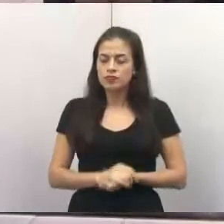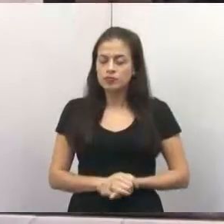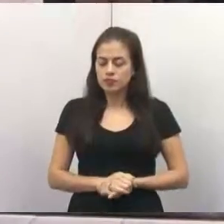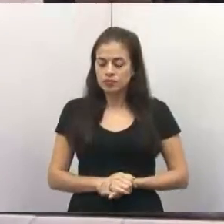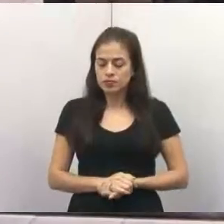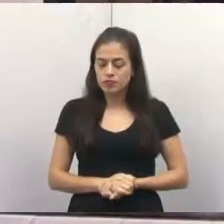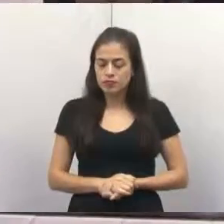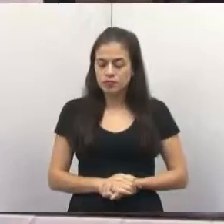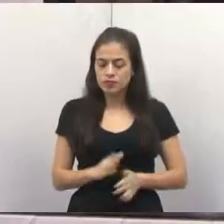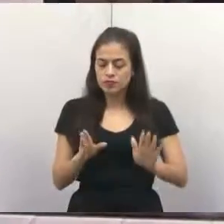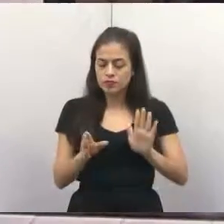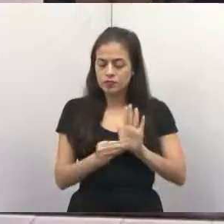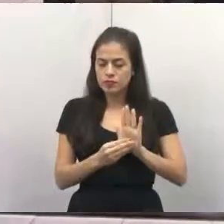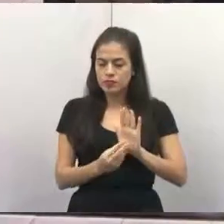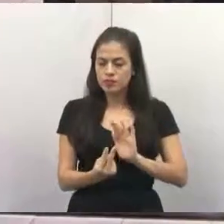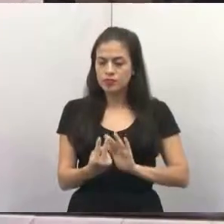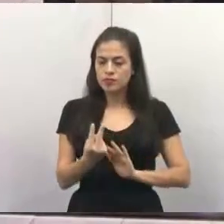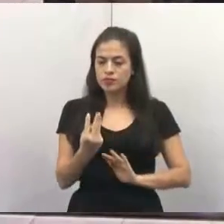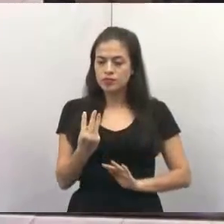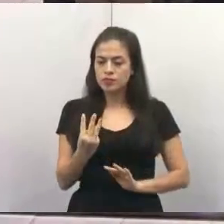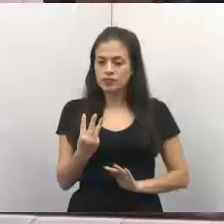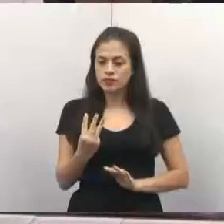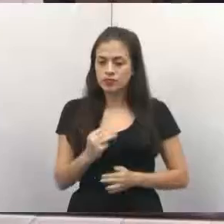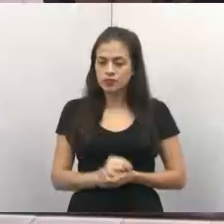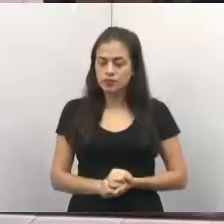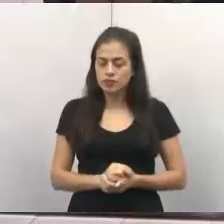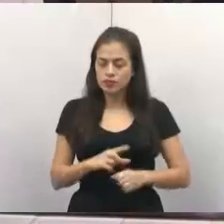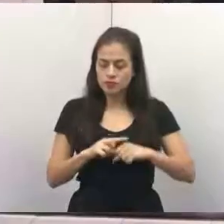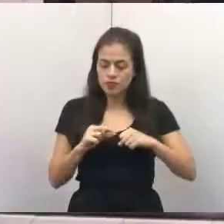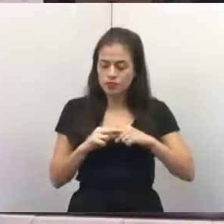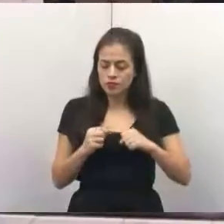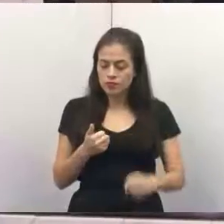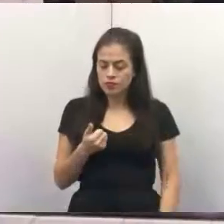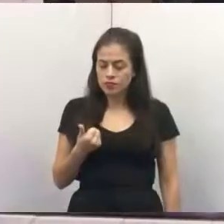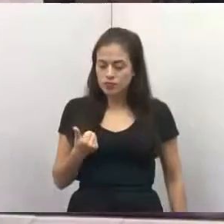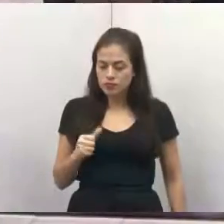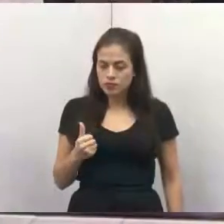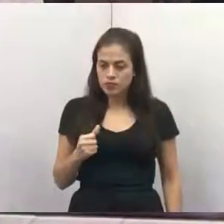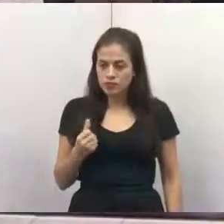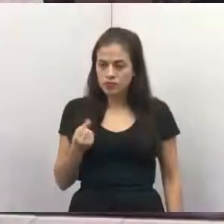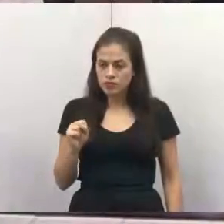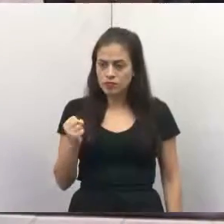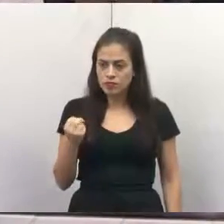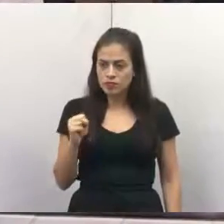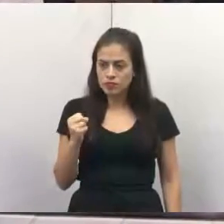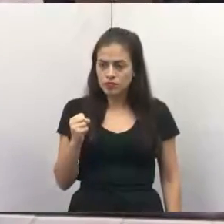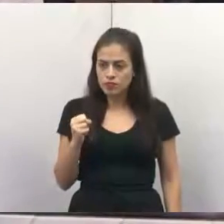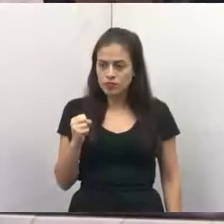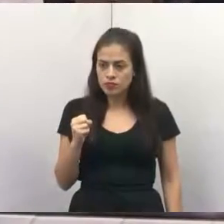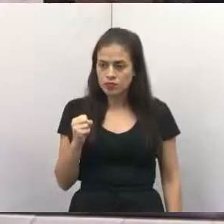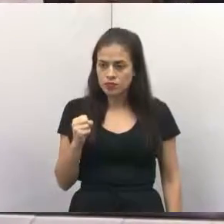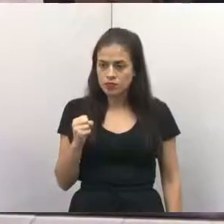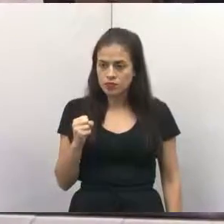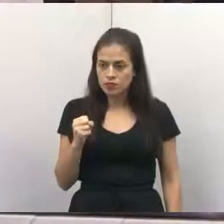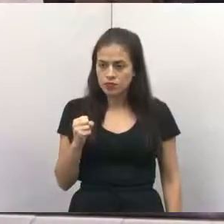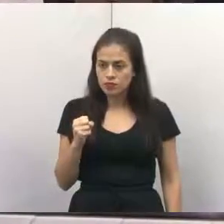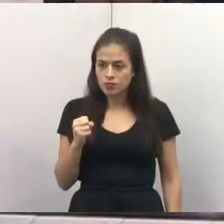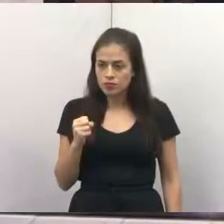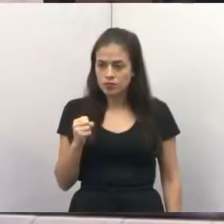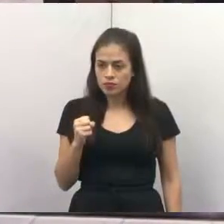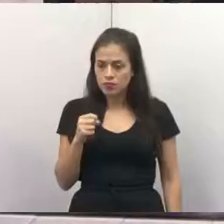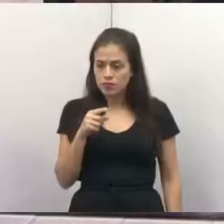Emenda número 3. O artigo 118, projeto de resolução epígrafe... Essa emenda foi rejeitada. Foi rejeitada? Está arquivada pelas comissões. Então